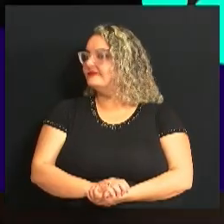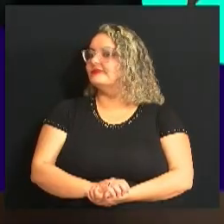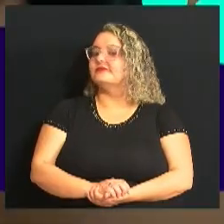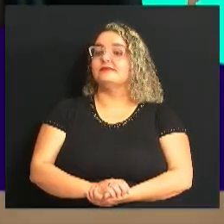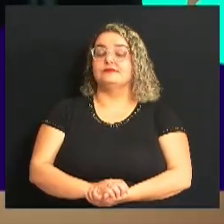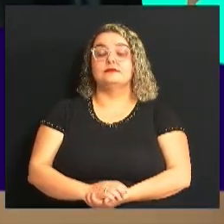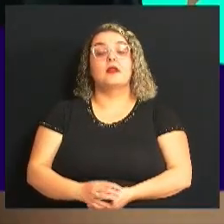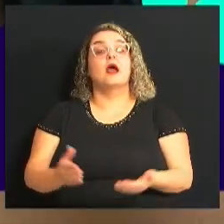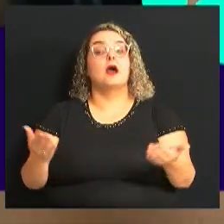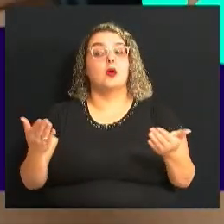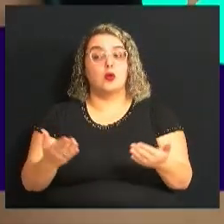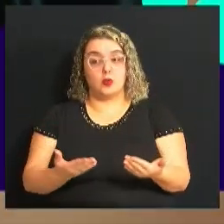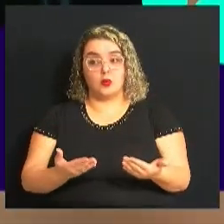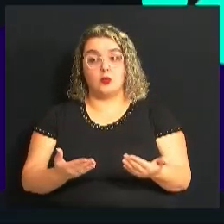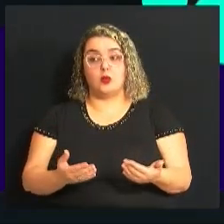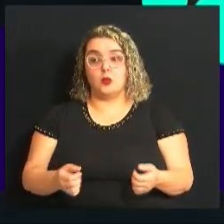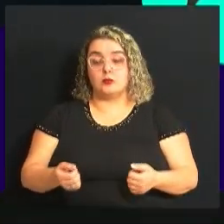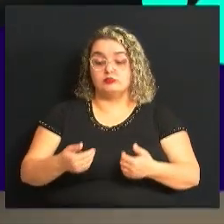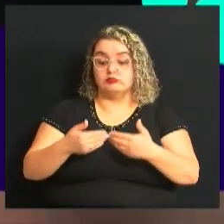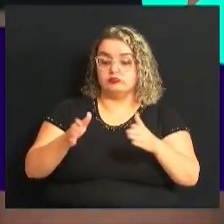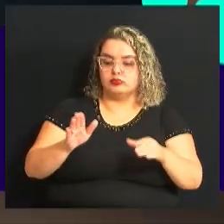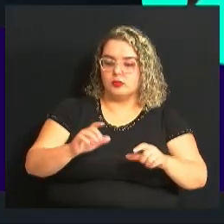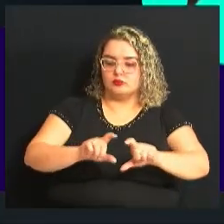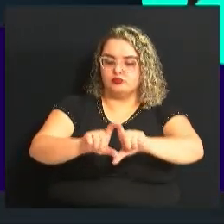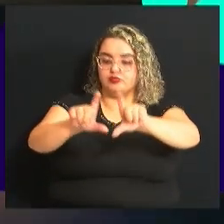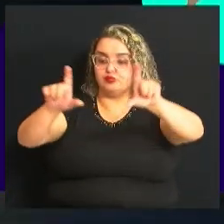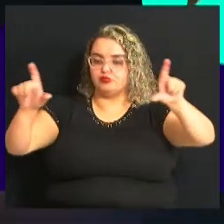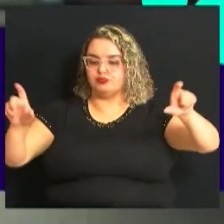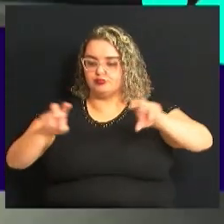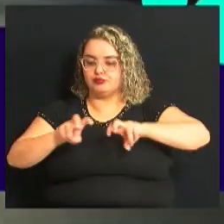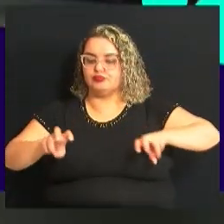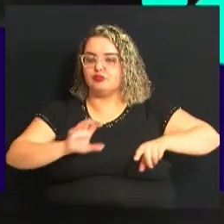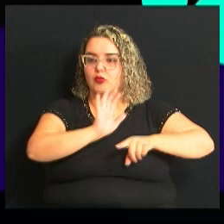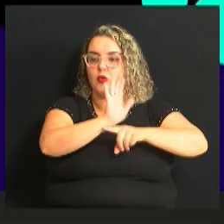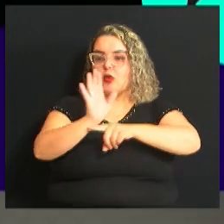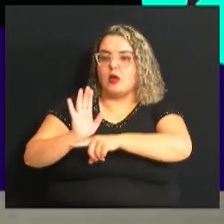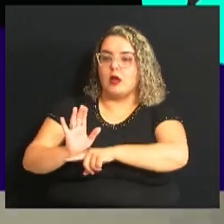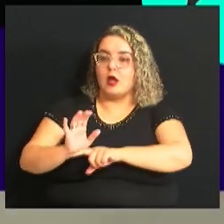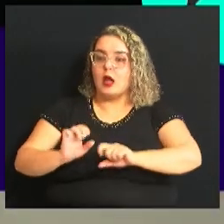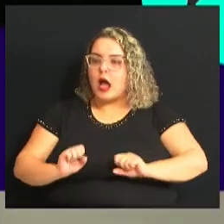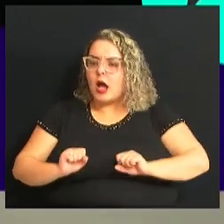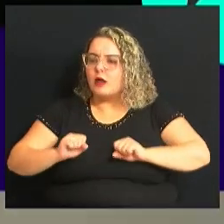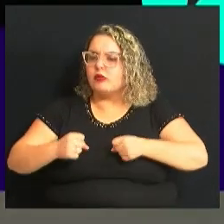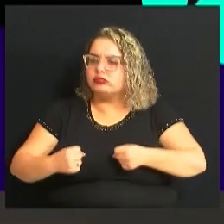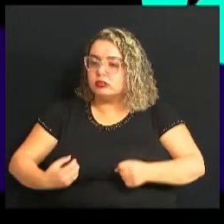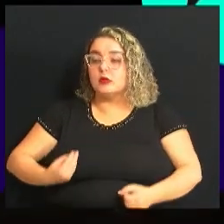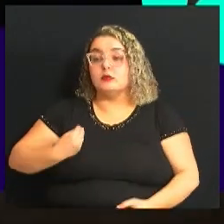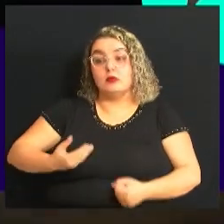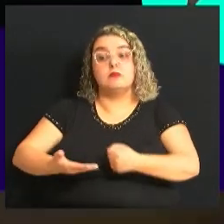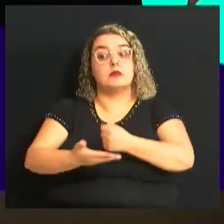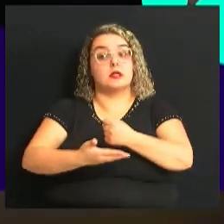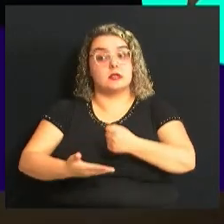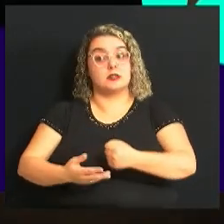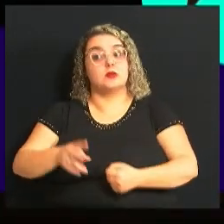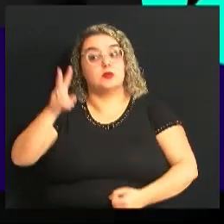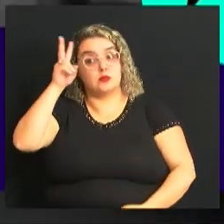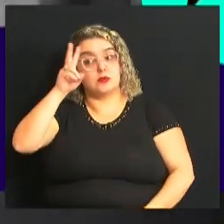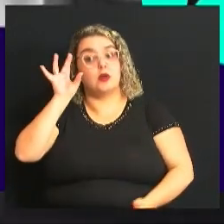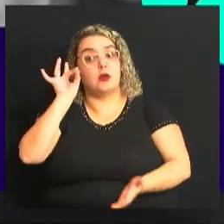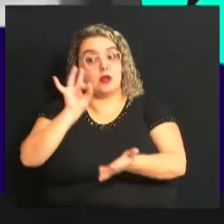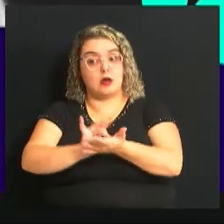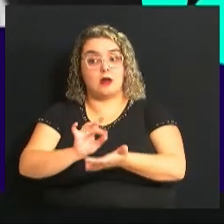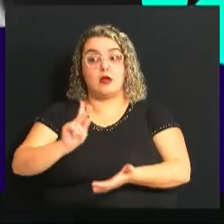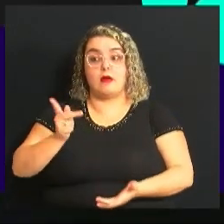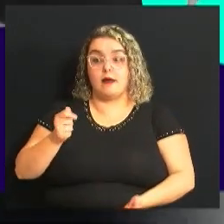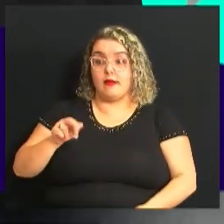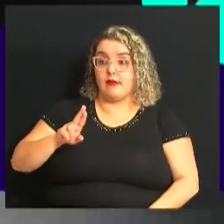Vamos agora com as estreias das telonas. A Luta de uma Vida é baseado na história real de Harry,